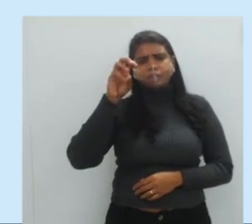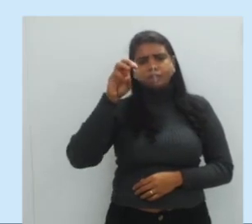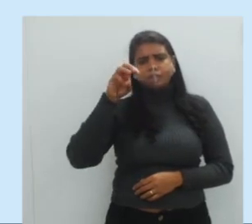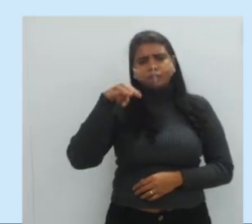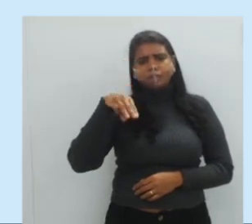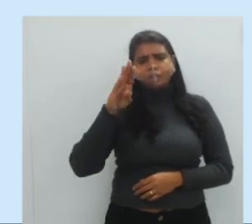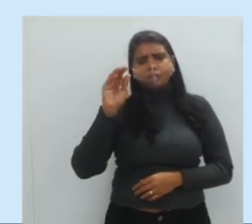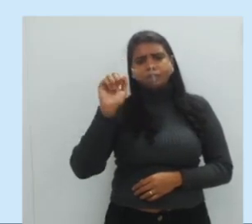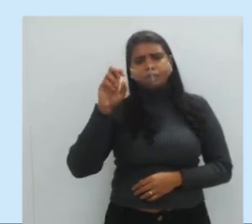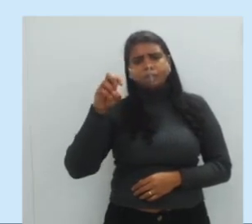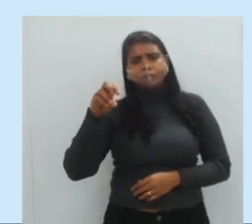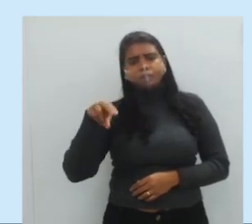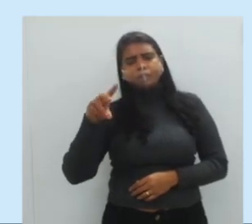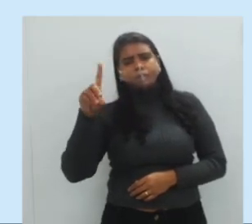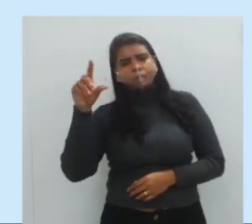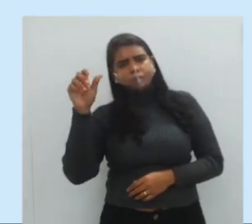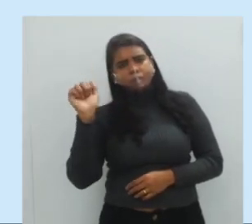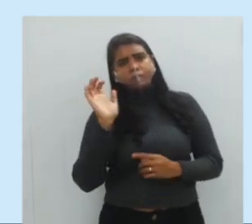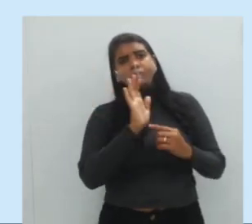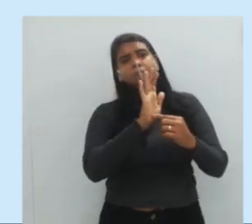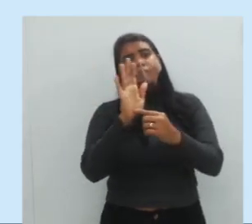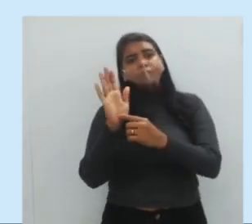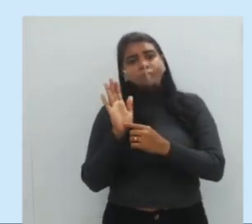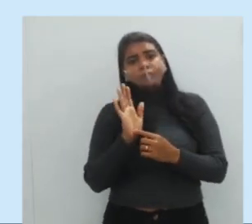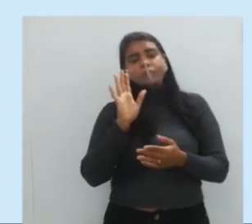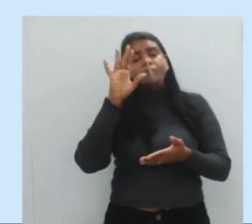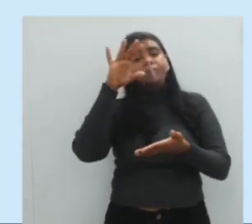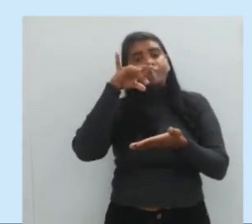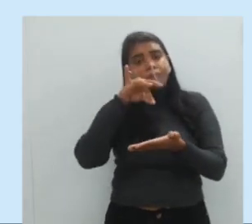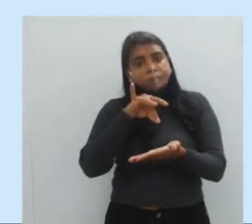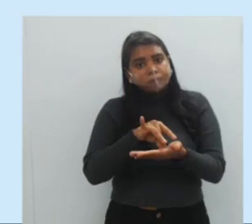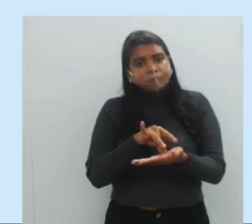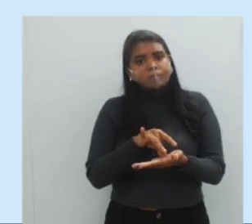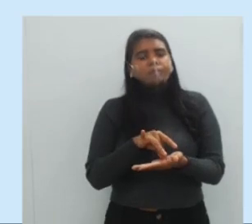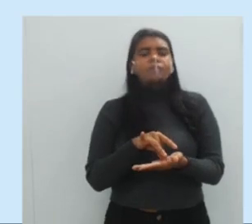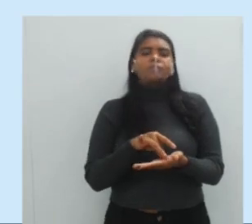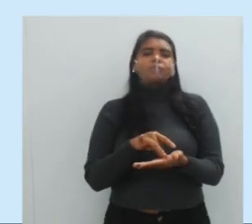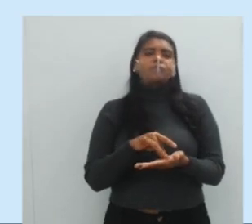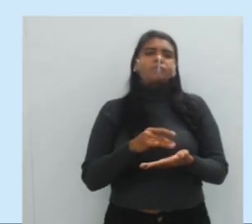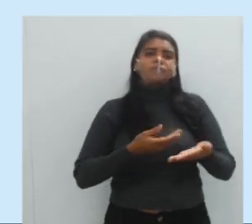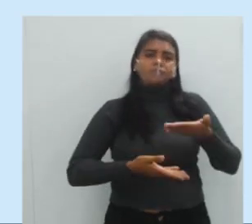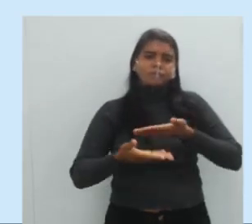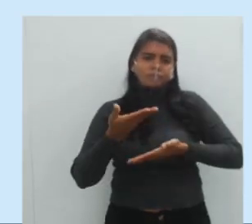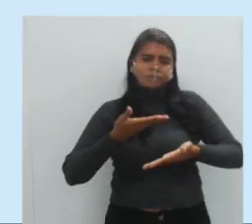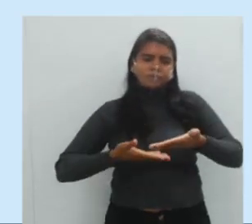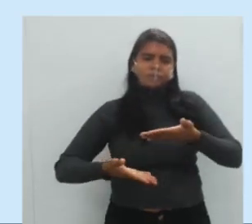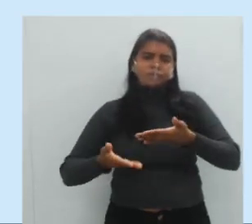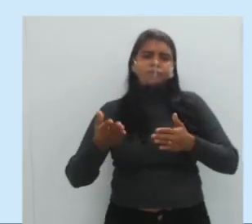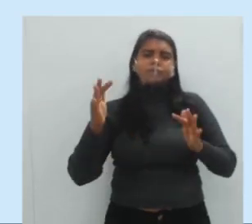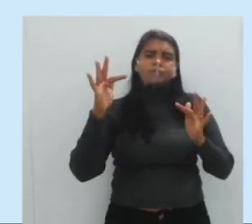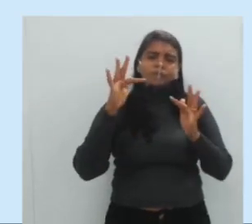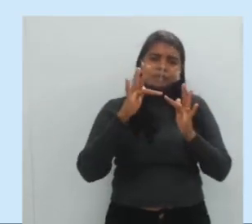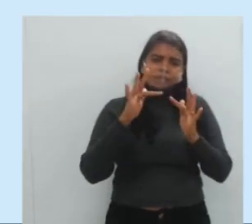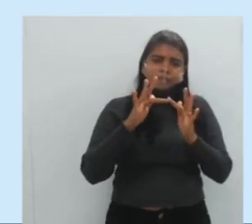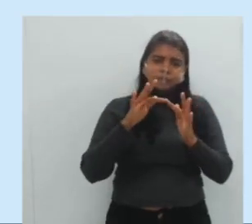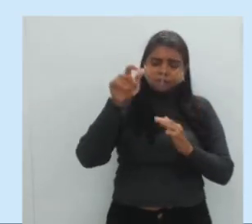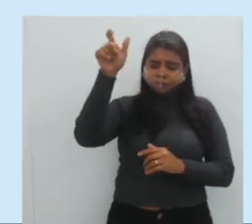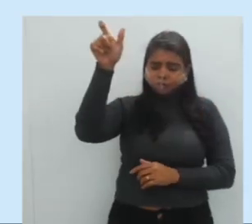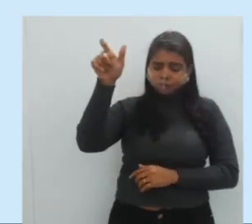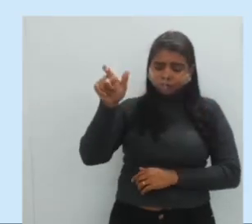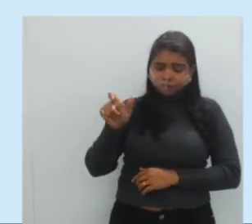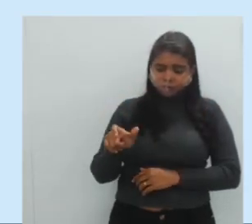religiões trazem consigo, trazem em seu âmago, na sua essência, essa questão da ligação